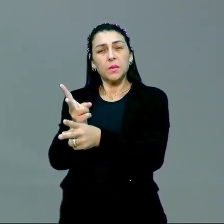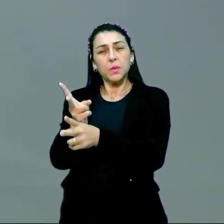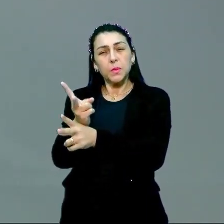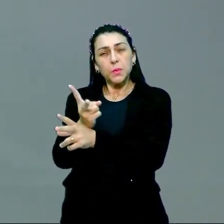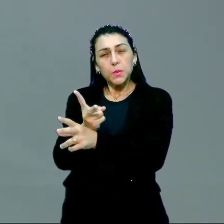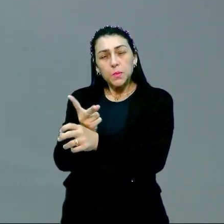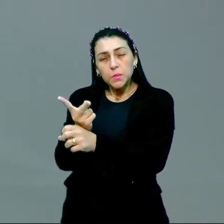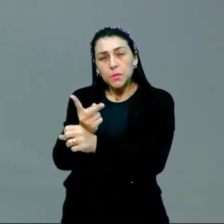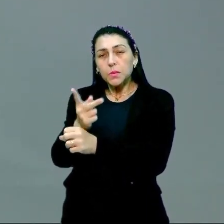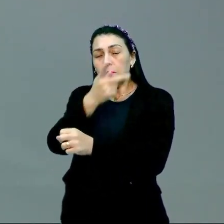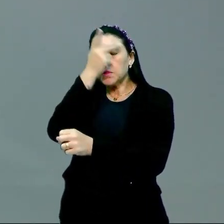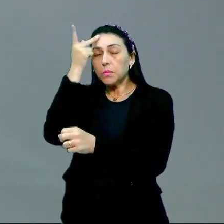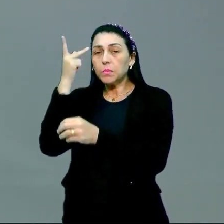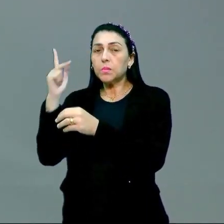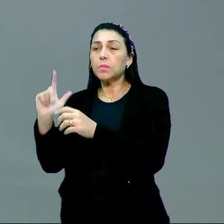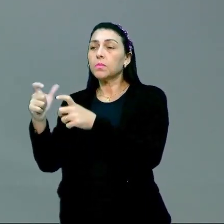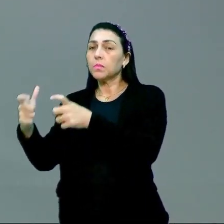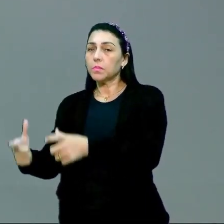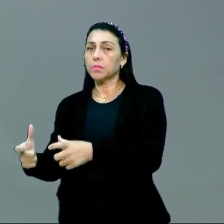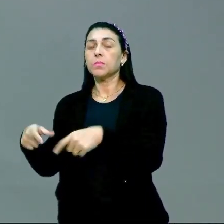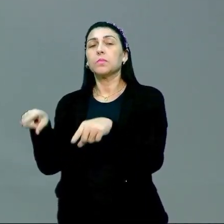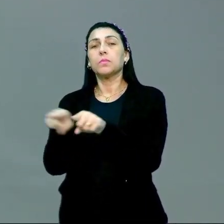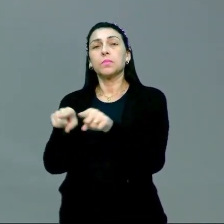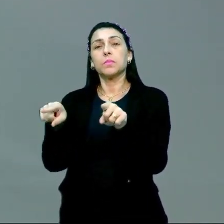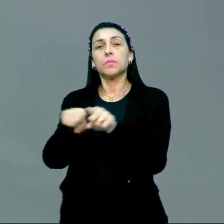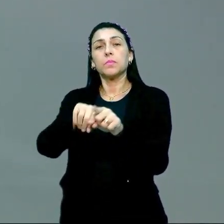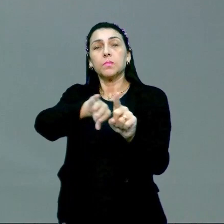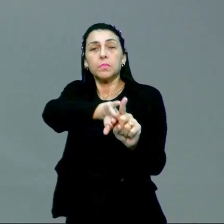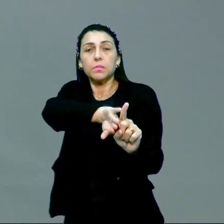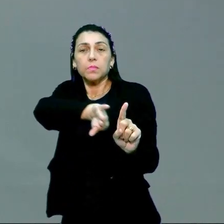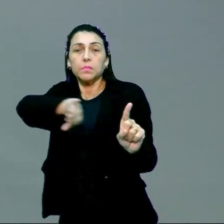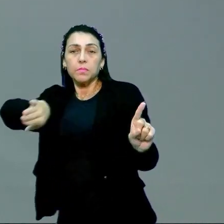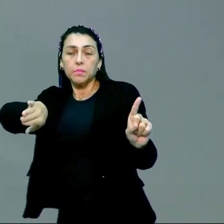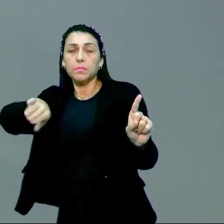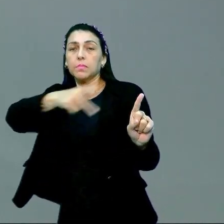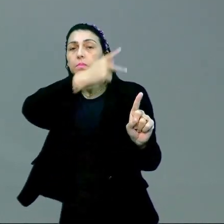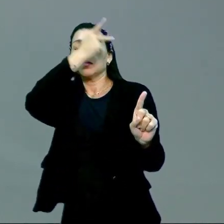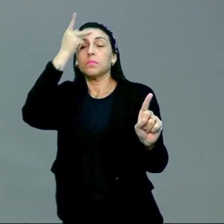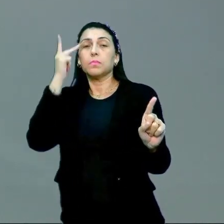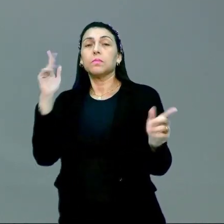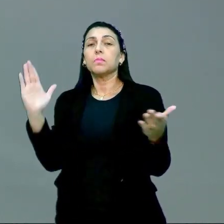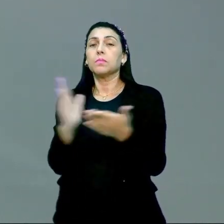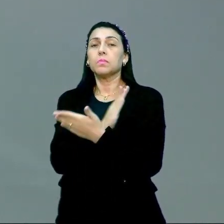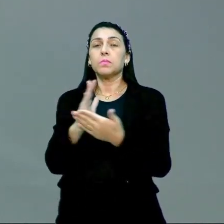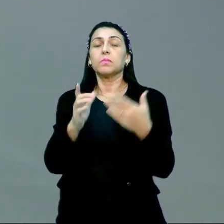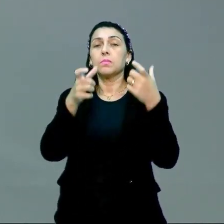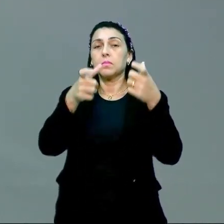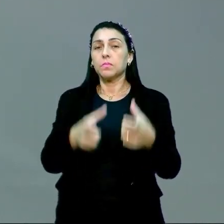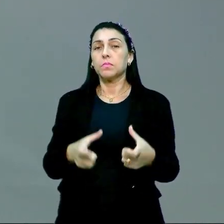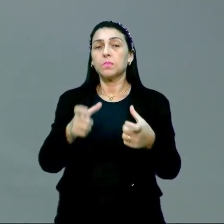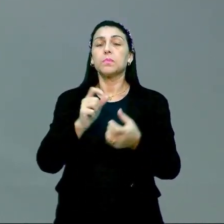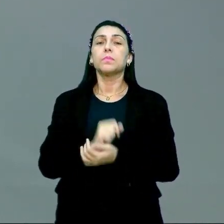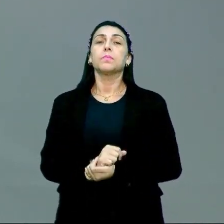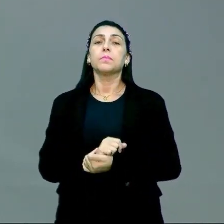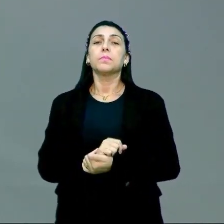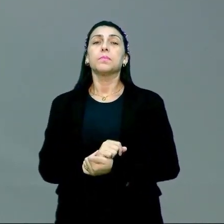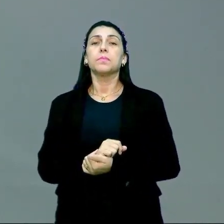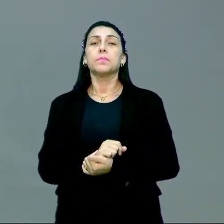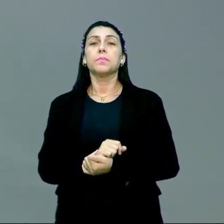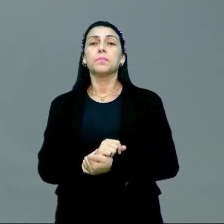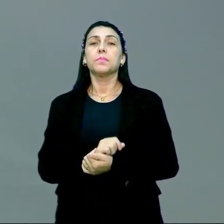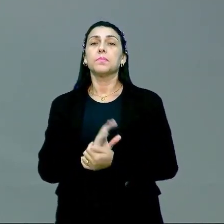para determinados lugares e fatores que repelem pessoas de determinados lugares. Ou seja, fatores